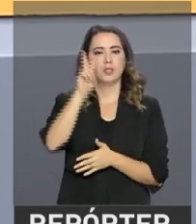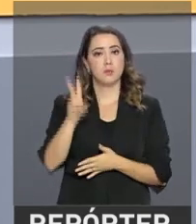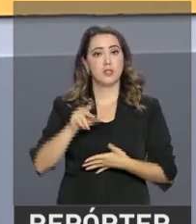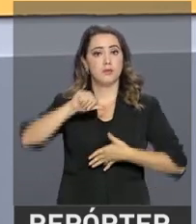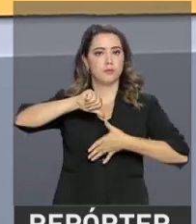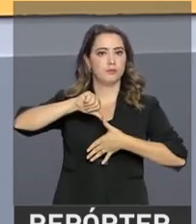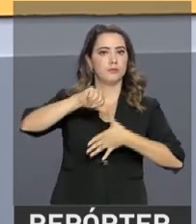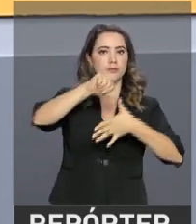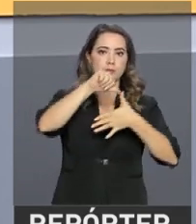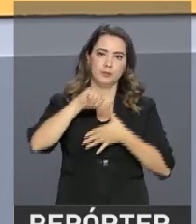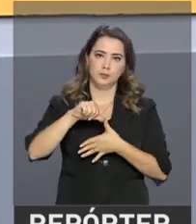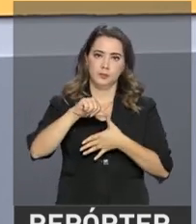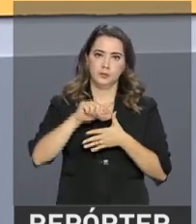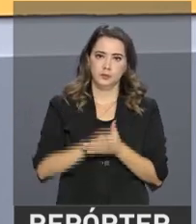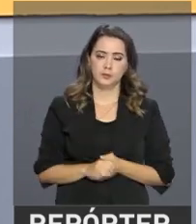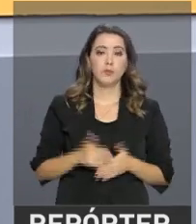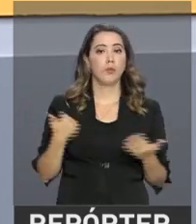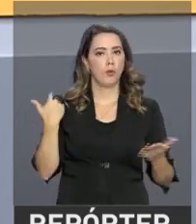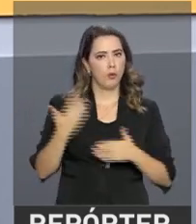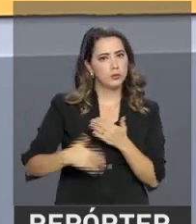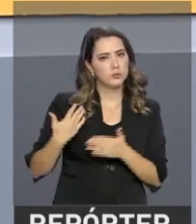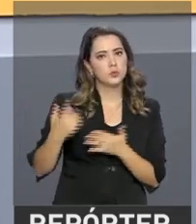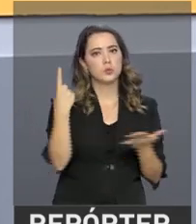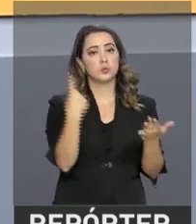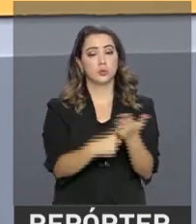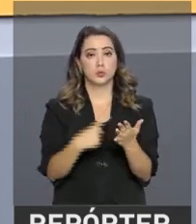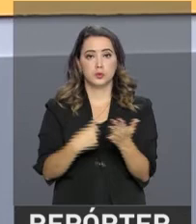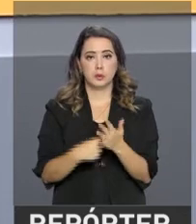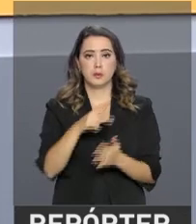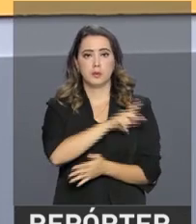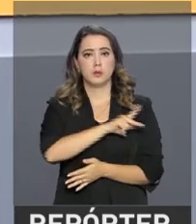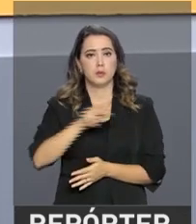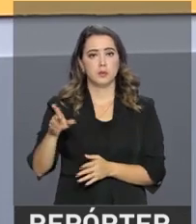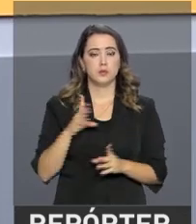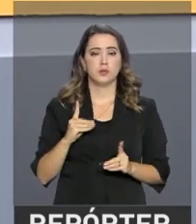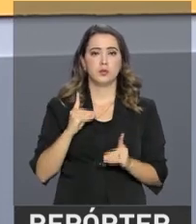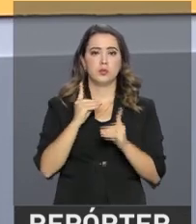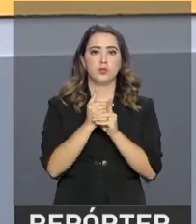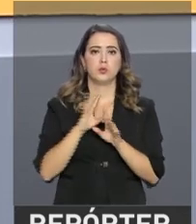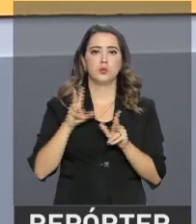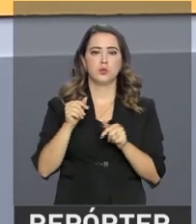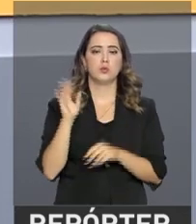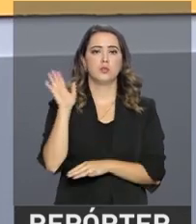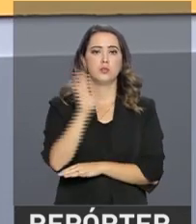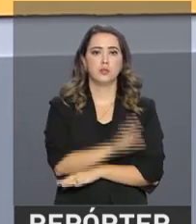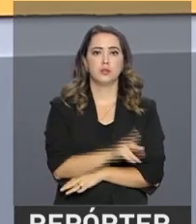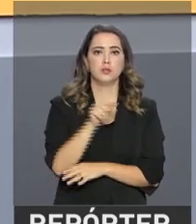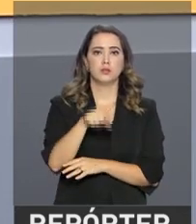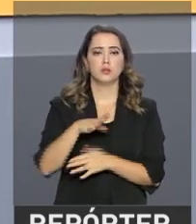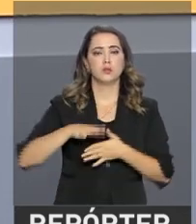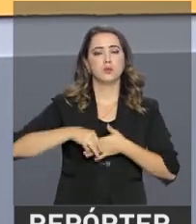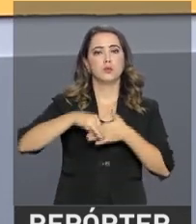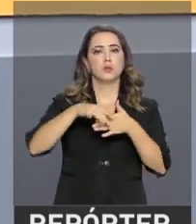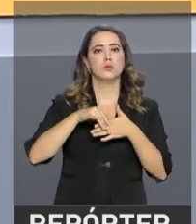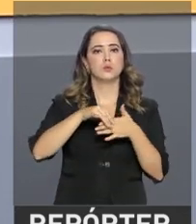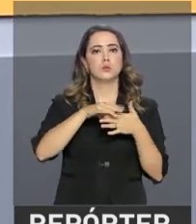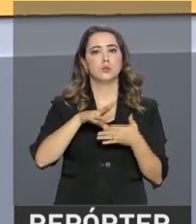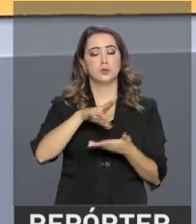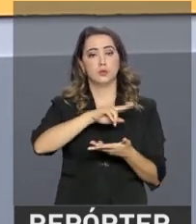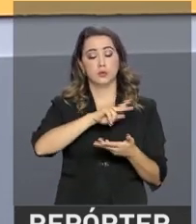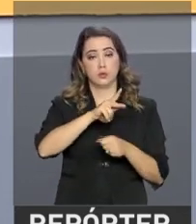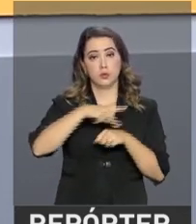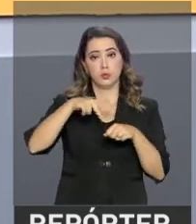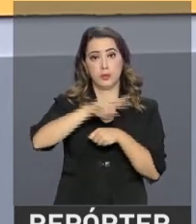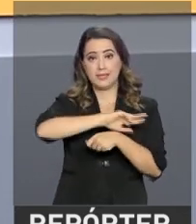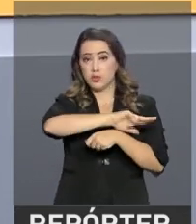sede um país do hemisfério sul em continuidade à agenda o presidente se encontra durante toda esta tarde com autoridades estrangeiras que